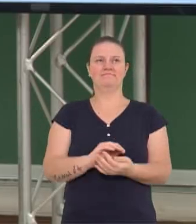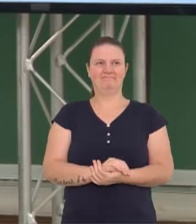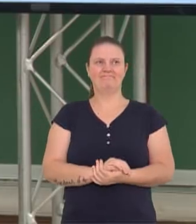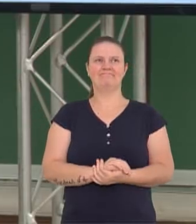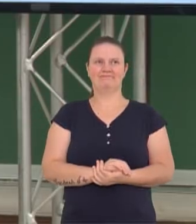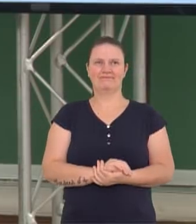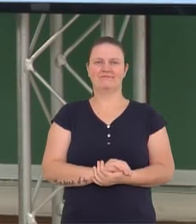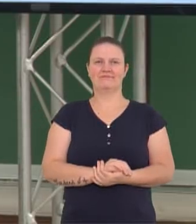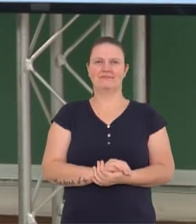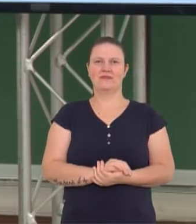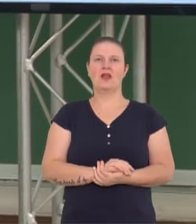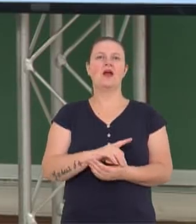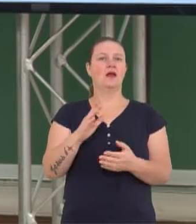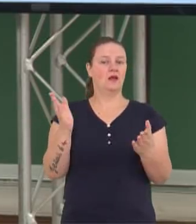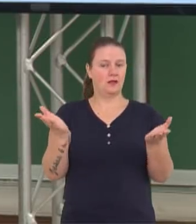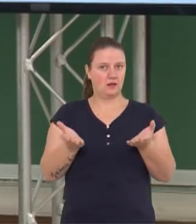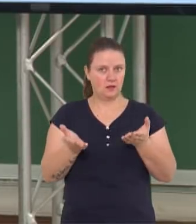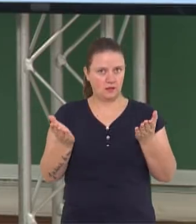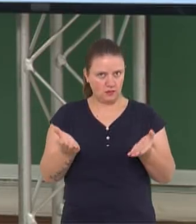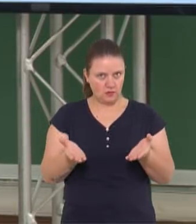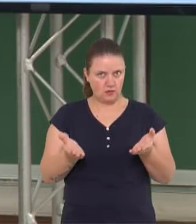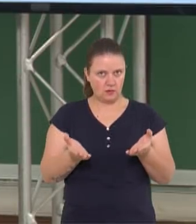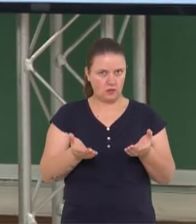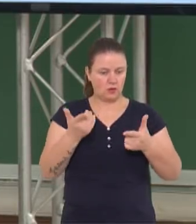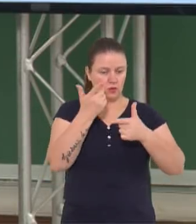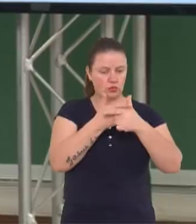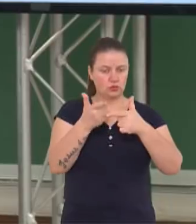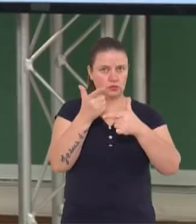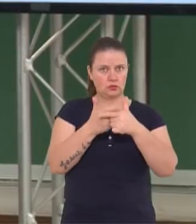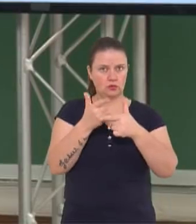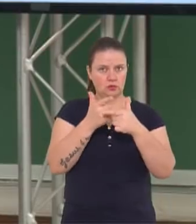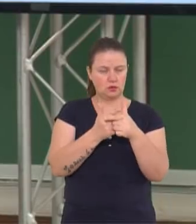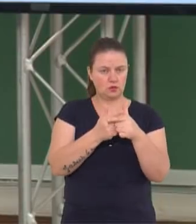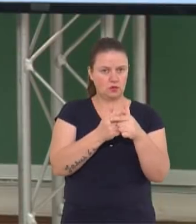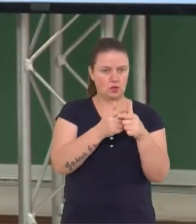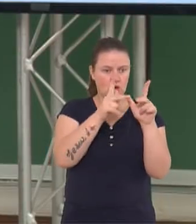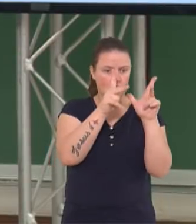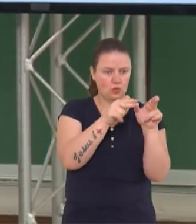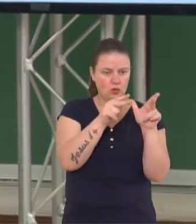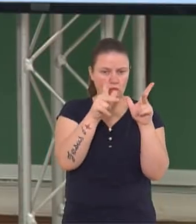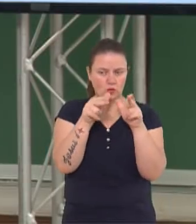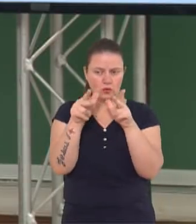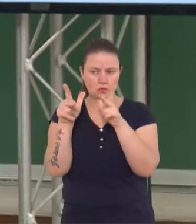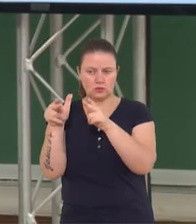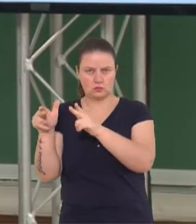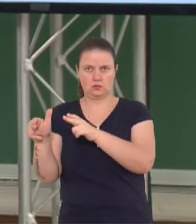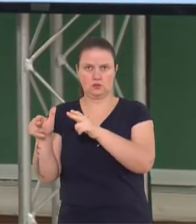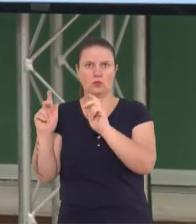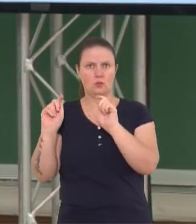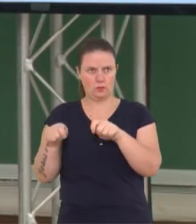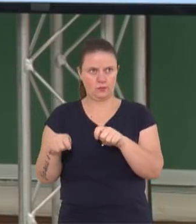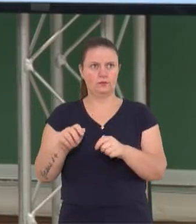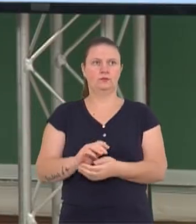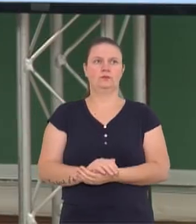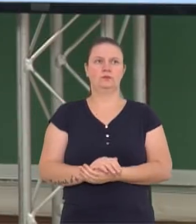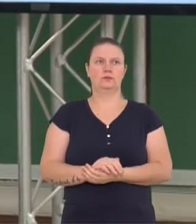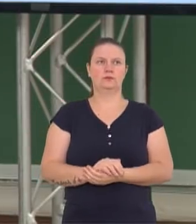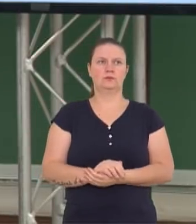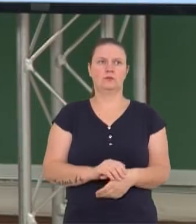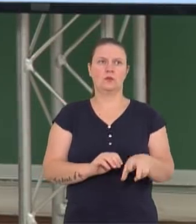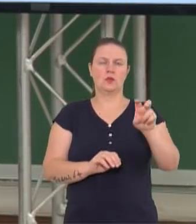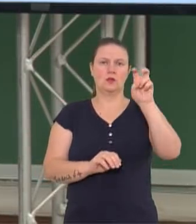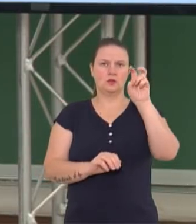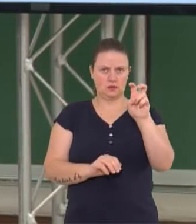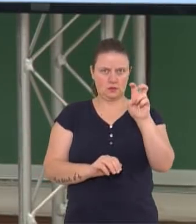iguais, é porque os pedaços estão divididos em pedaços do mesmo tamanho. Então, eu consigo juntar 5 pedaços